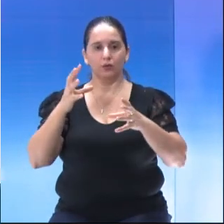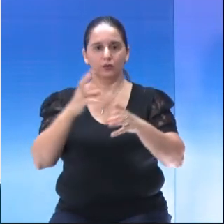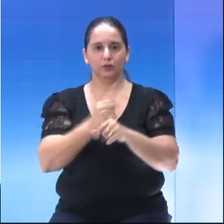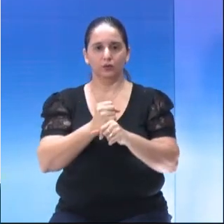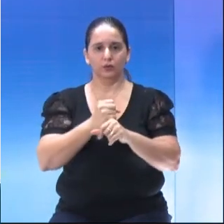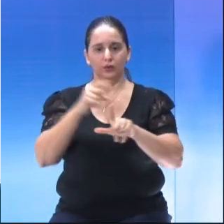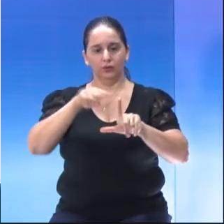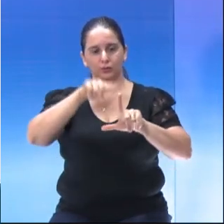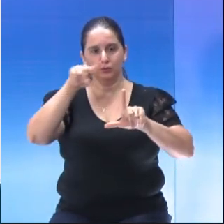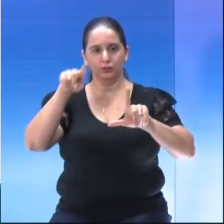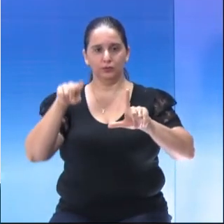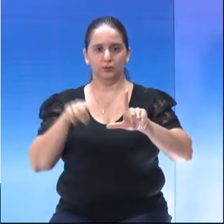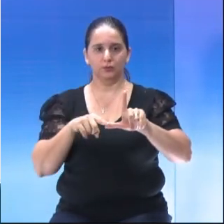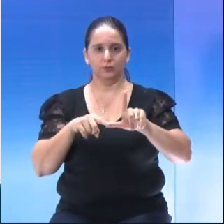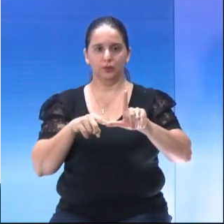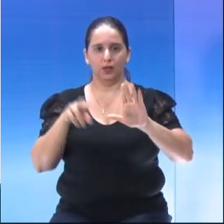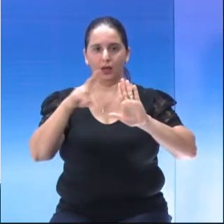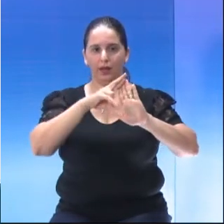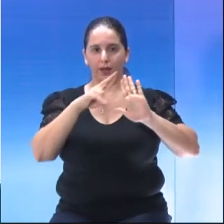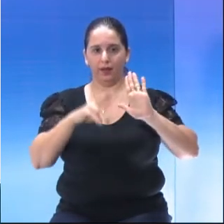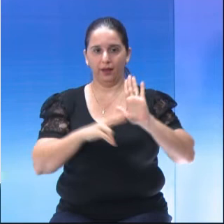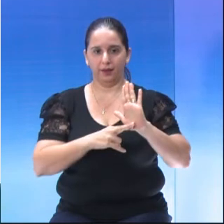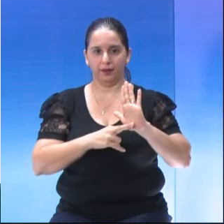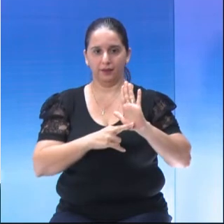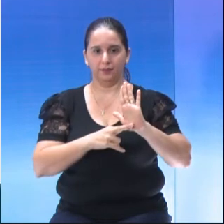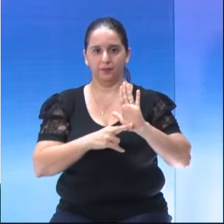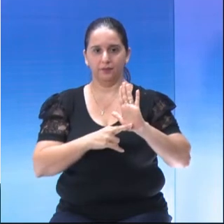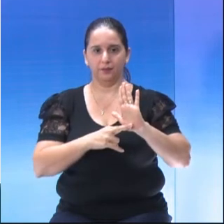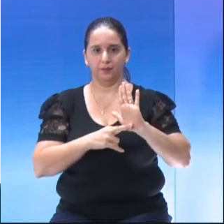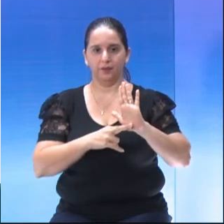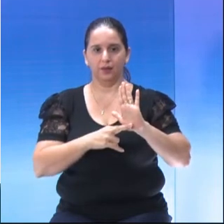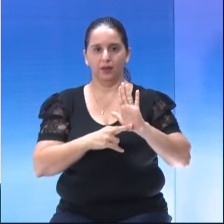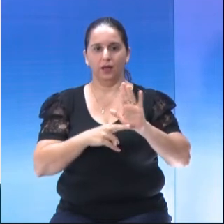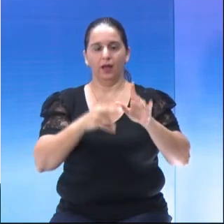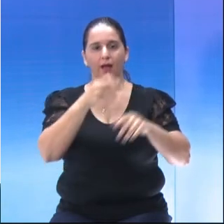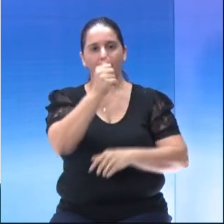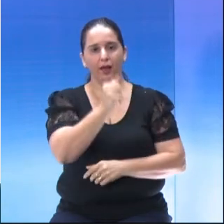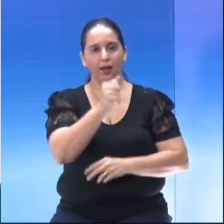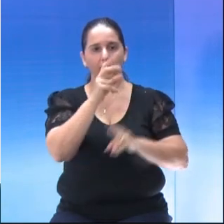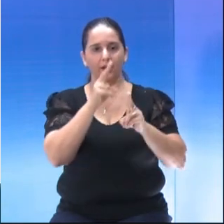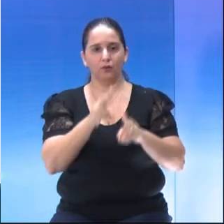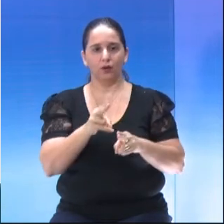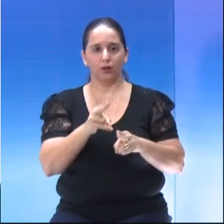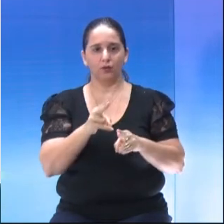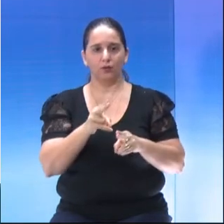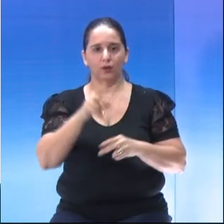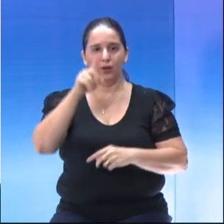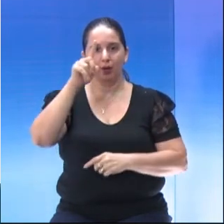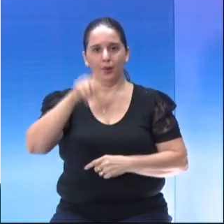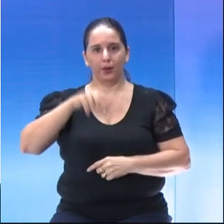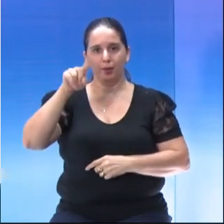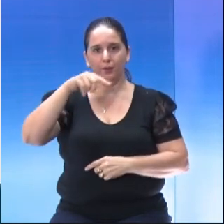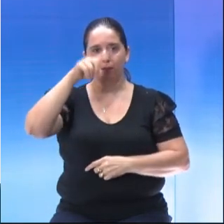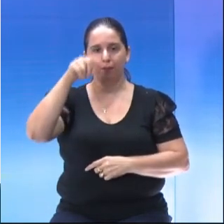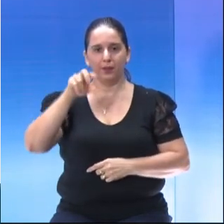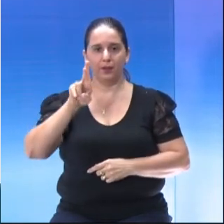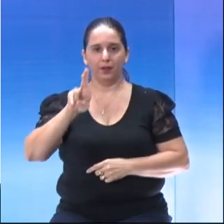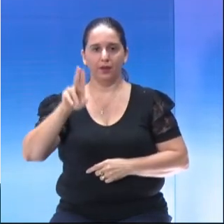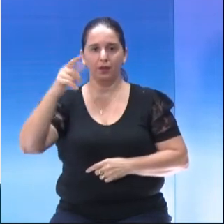a área de um círculo? Base, última forma, área é igual a πr